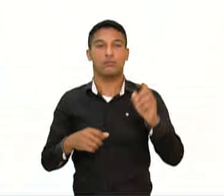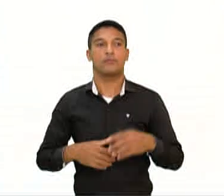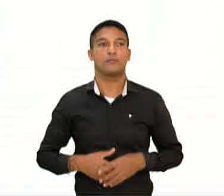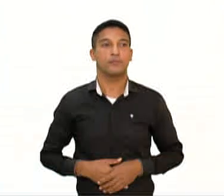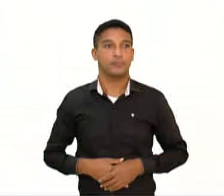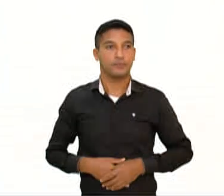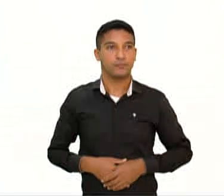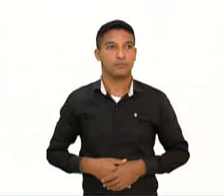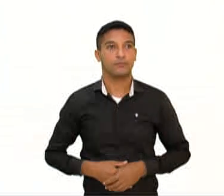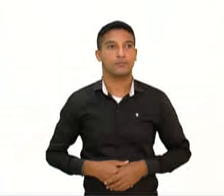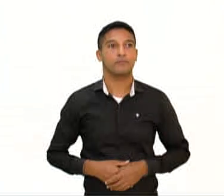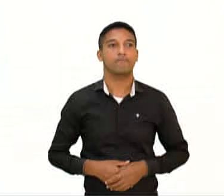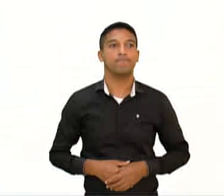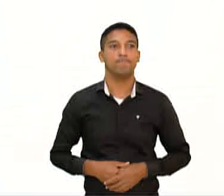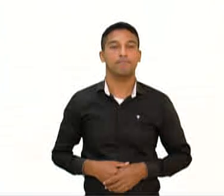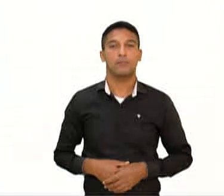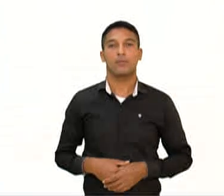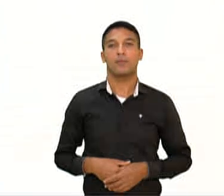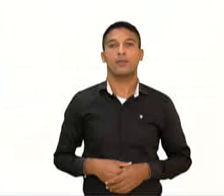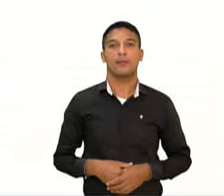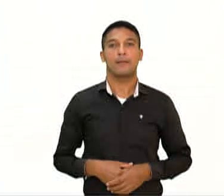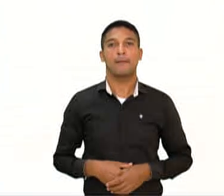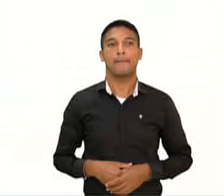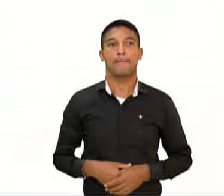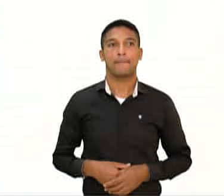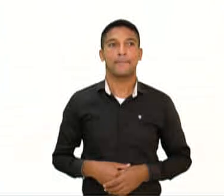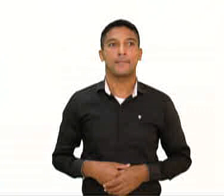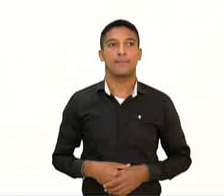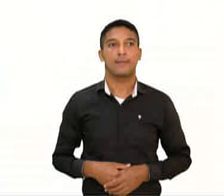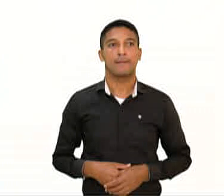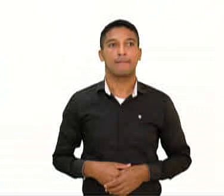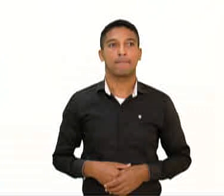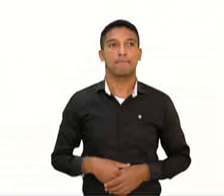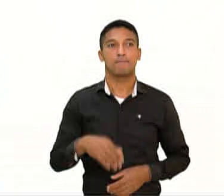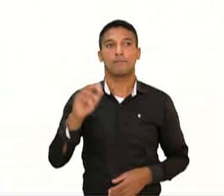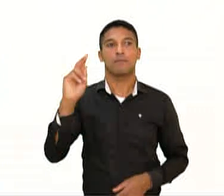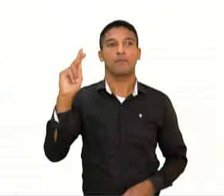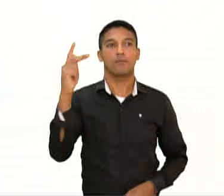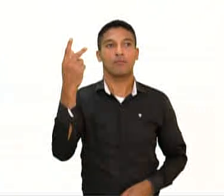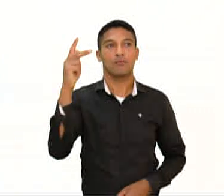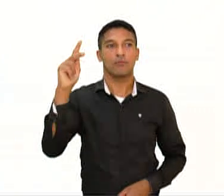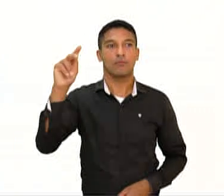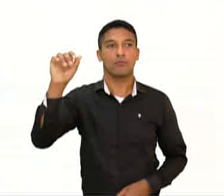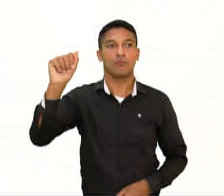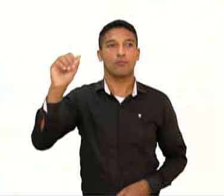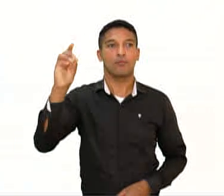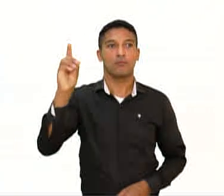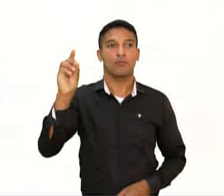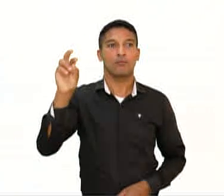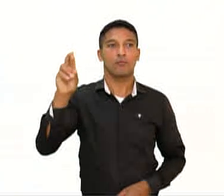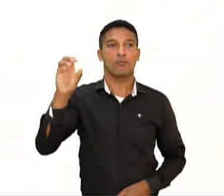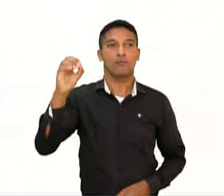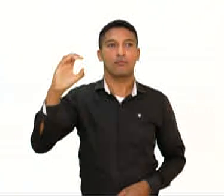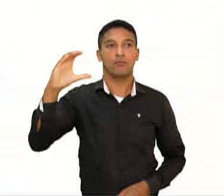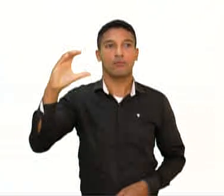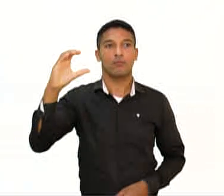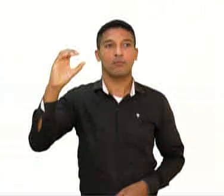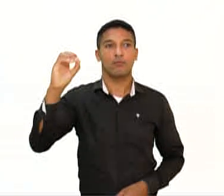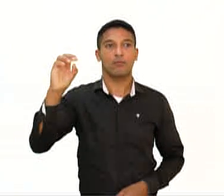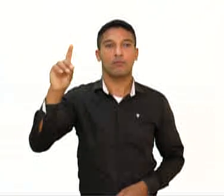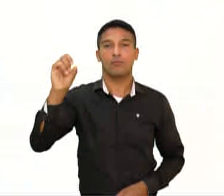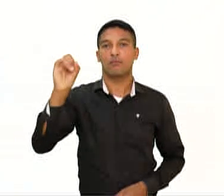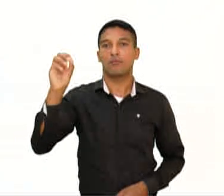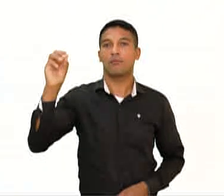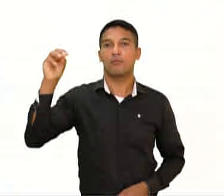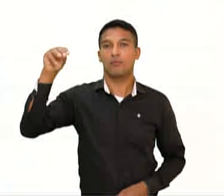Morganocodon e do Adrocodium, duas das mais antigas espécies de mamíferos conhecidas. Eles descobriram que as cabecinhas provenientes do Jurássico